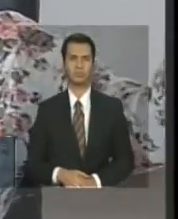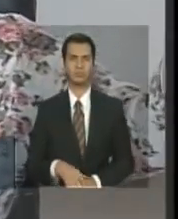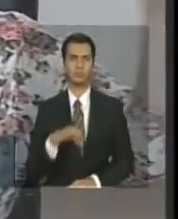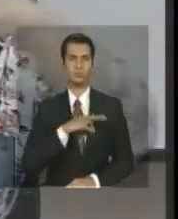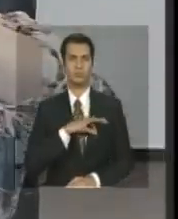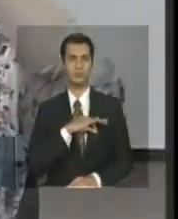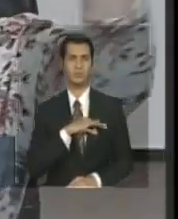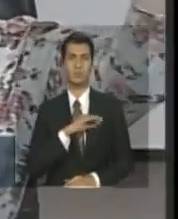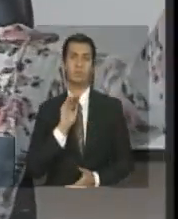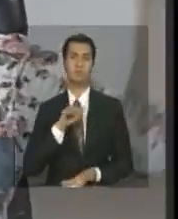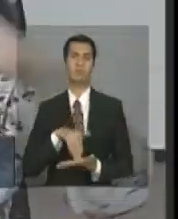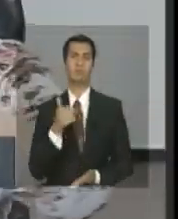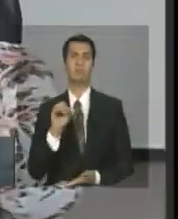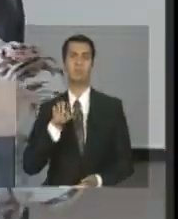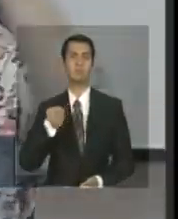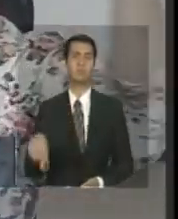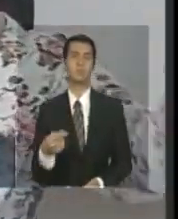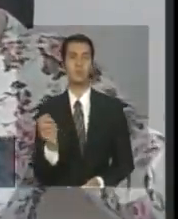mínimo passar para R$10.000,